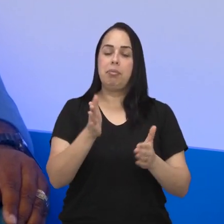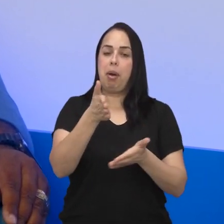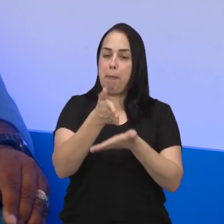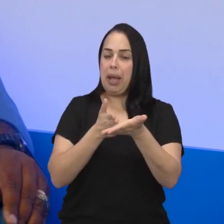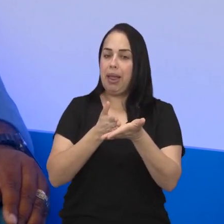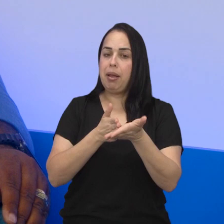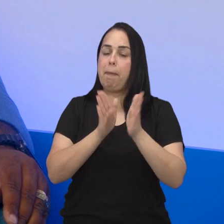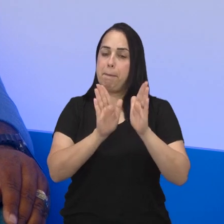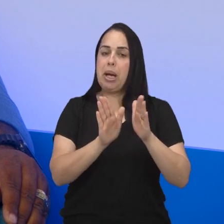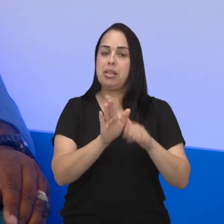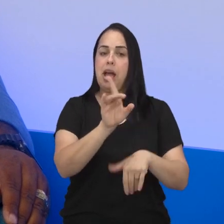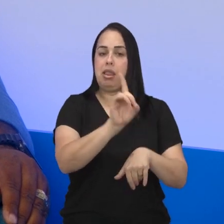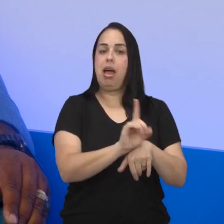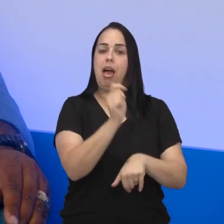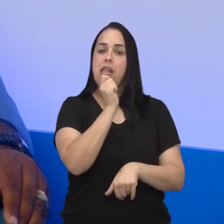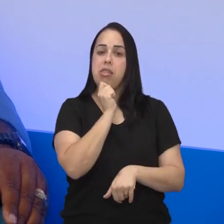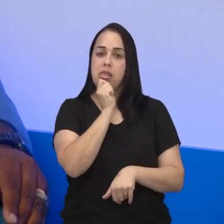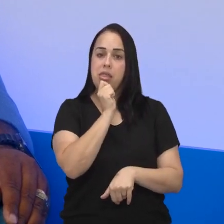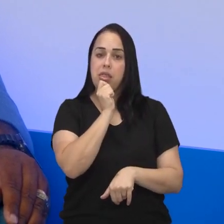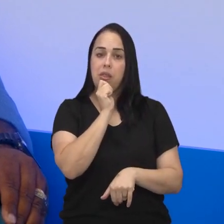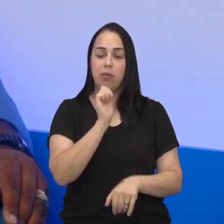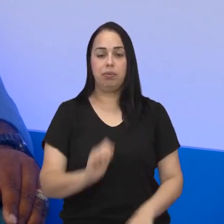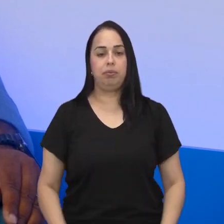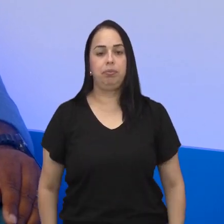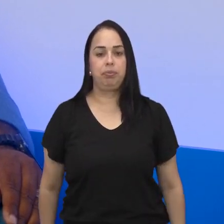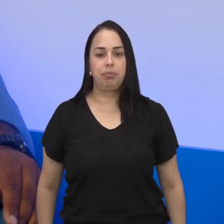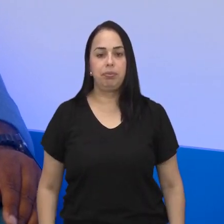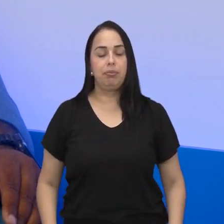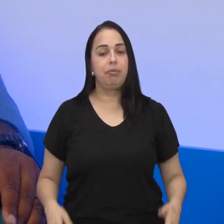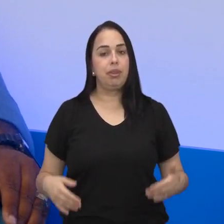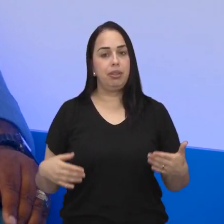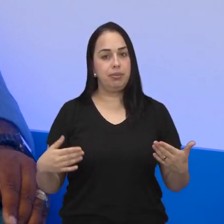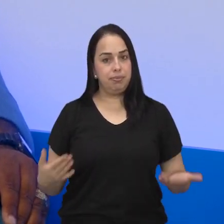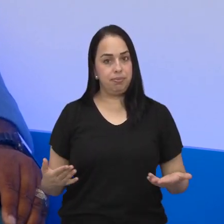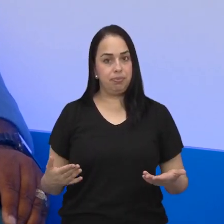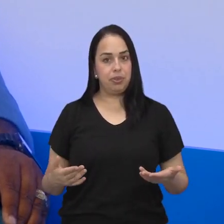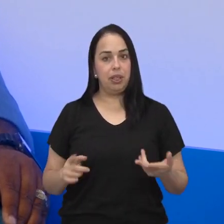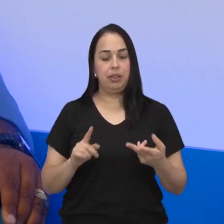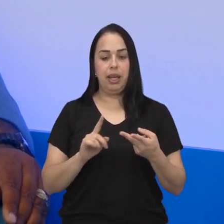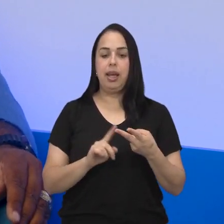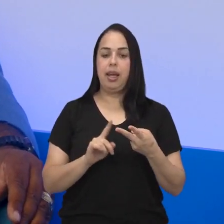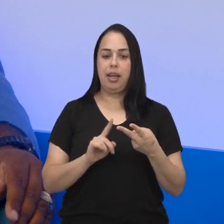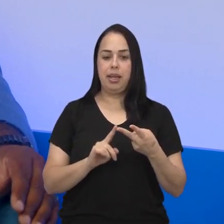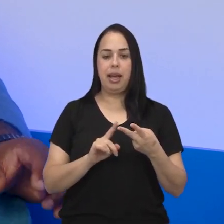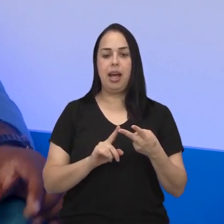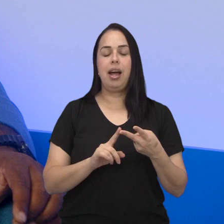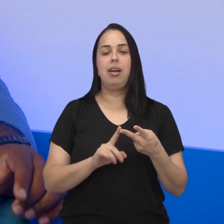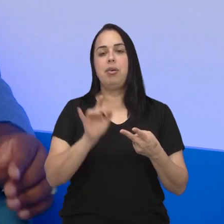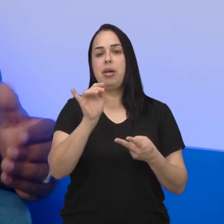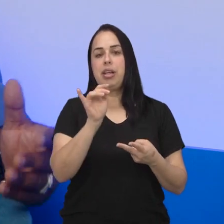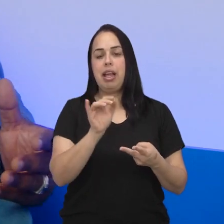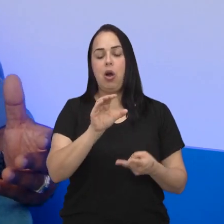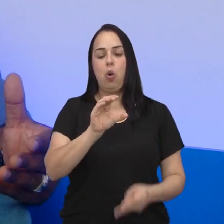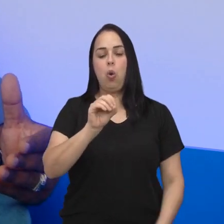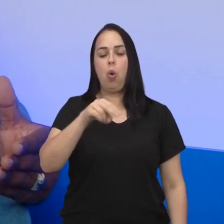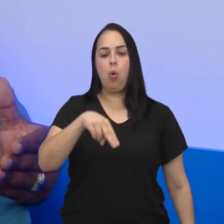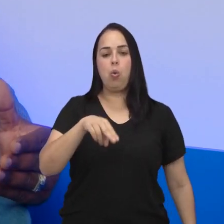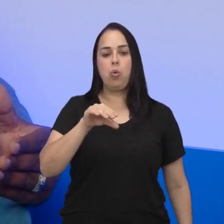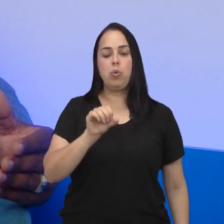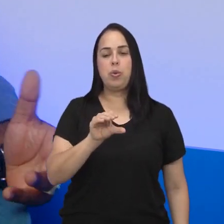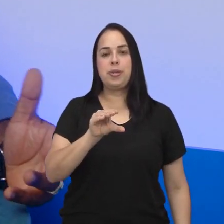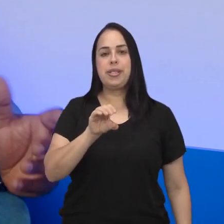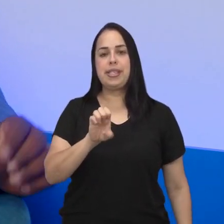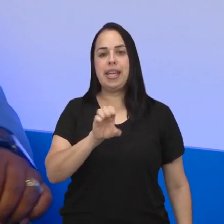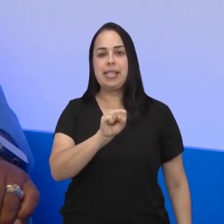pequena parcela, mas ele ainda é um acionista, então ele tem participação nos lucros. Aí nós temos a concessão, que nós podemos dar o exemplo